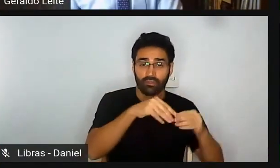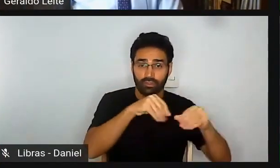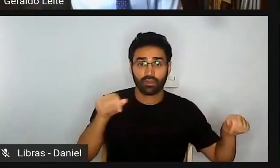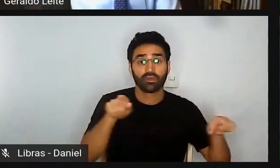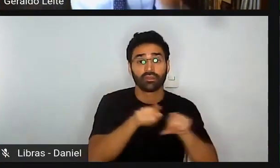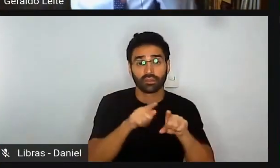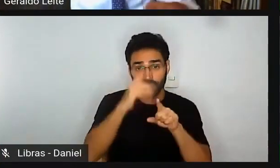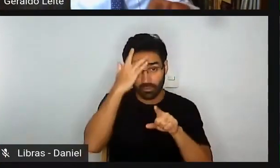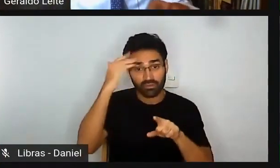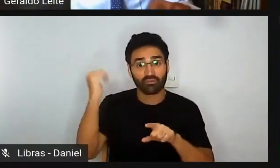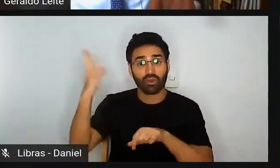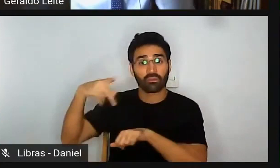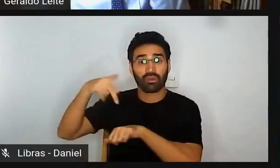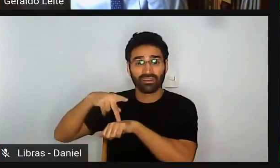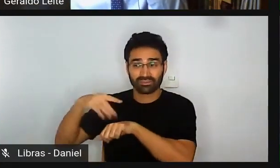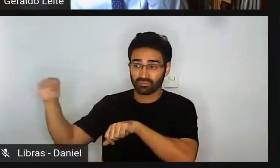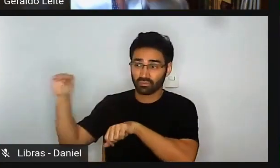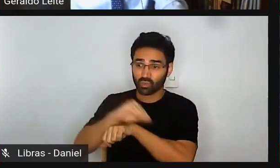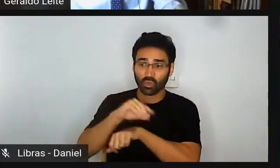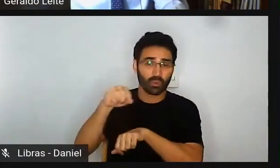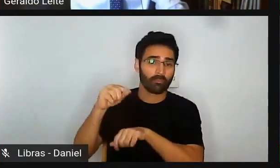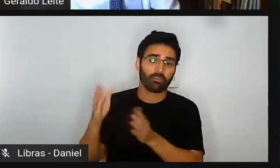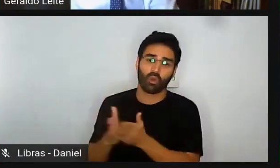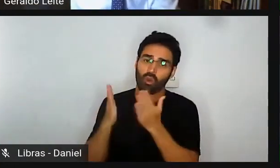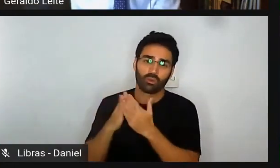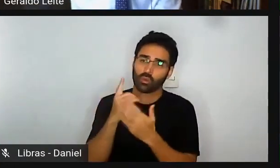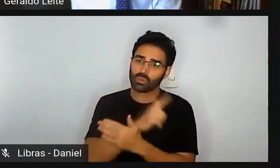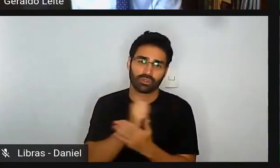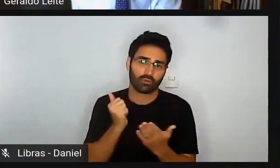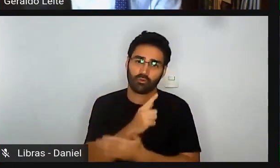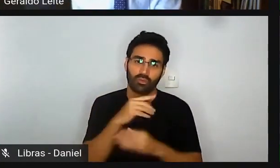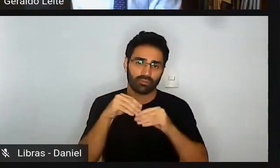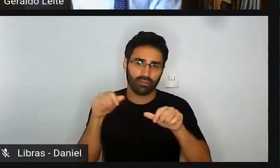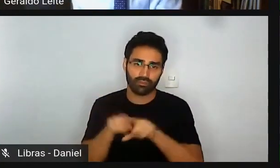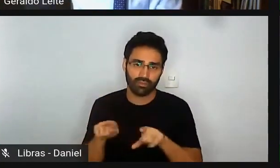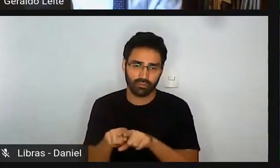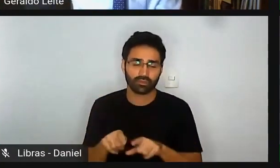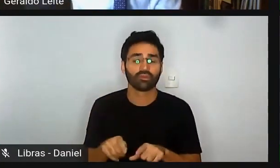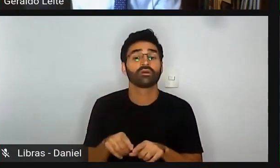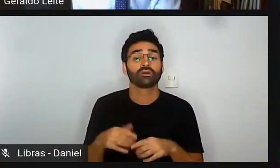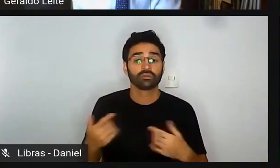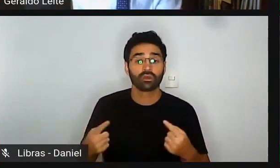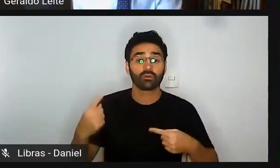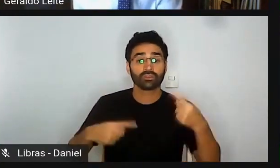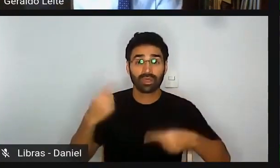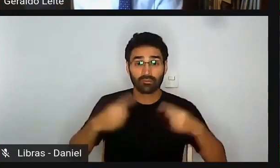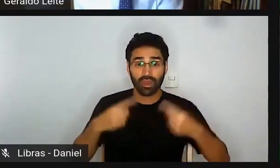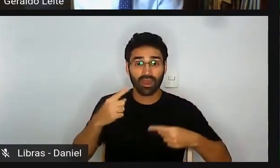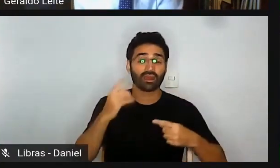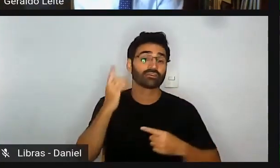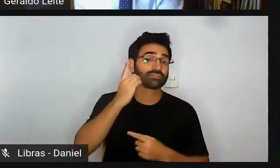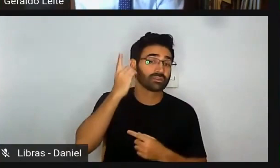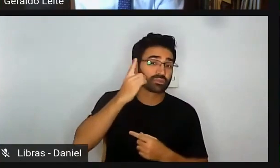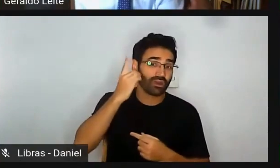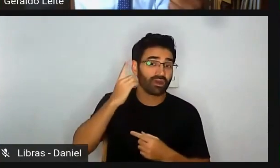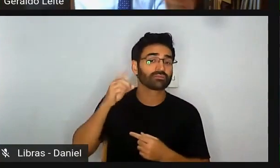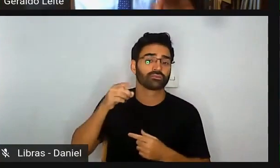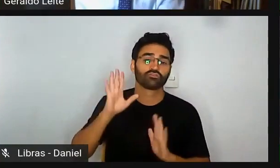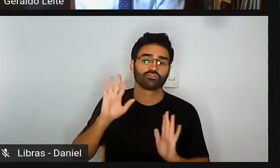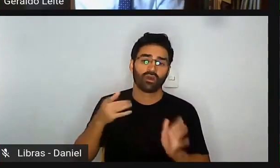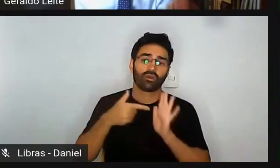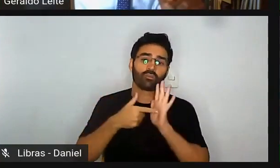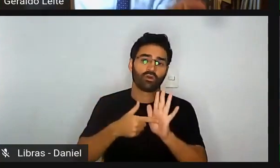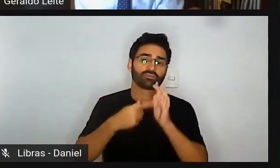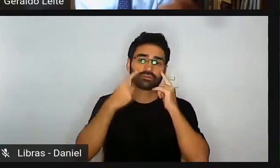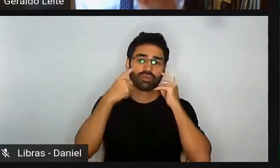estrangeiros pobres. E os debates, inclusive, na própria Câmara dos Deputados, evidenciam esse interesse de